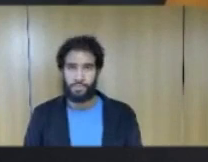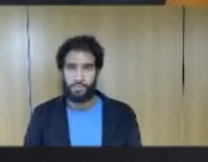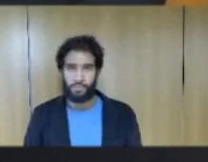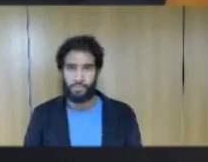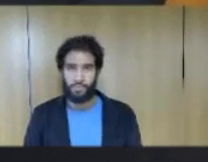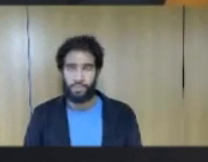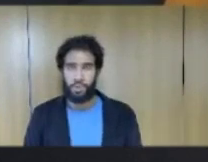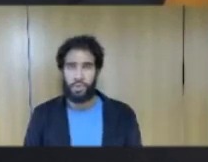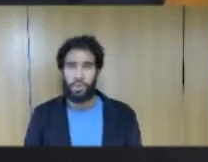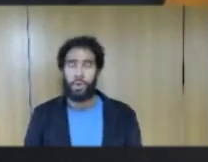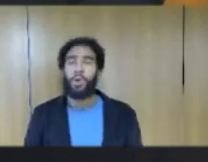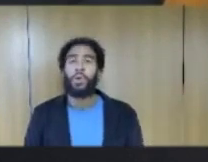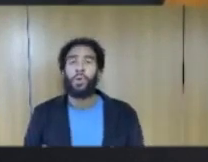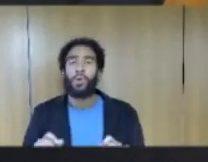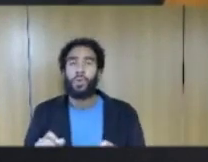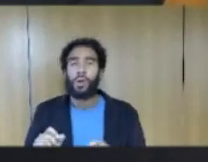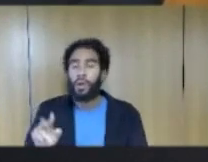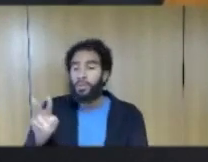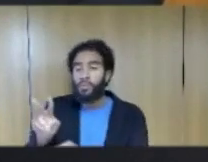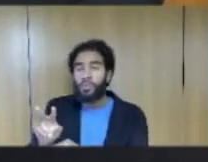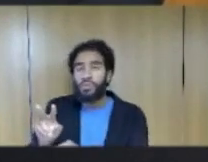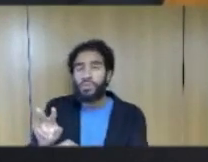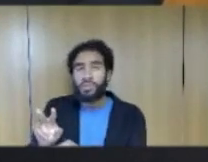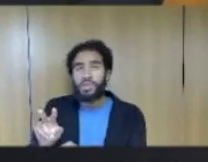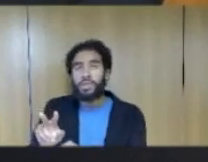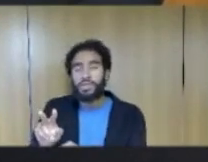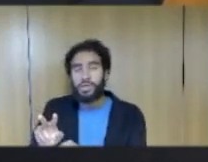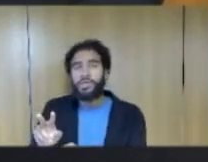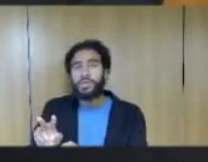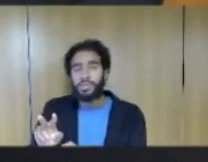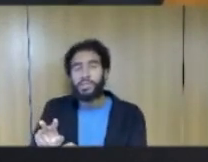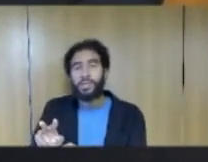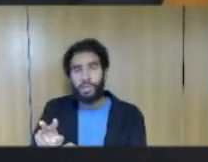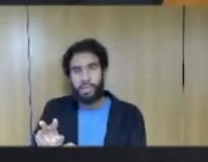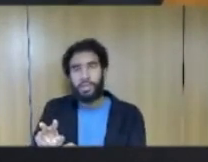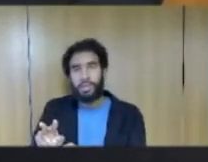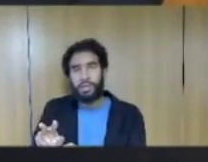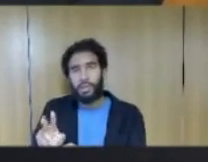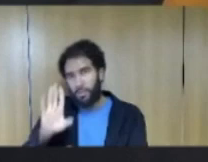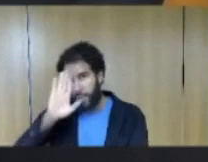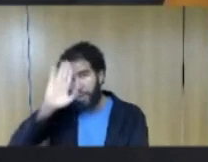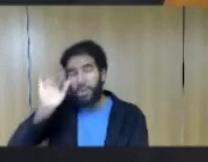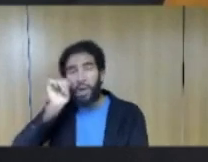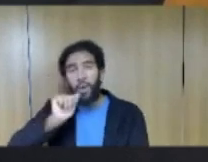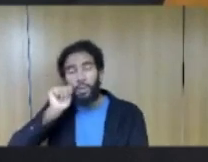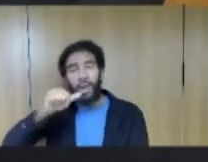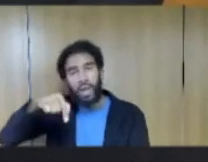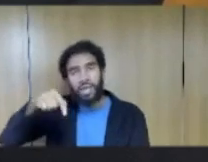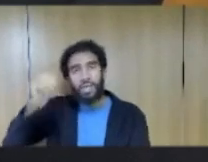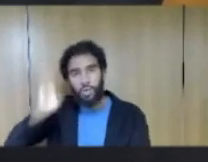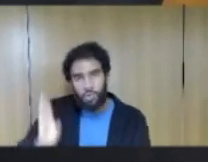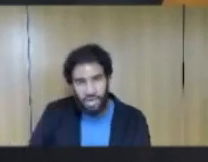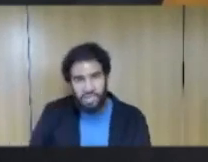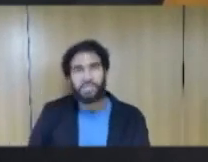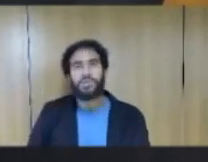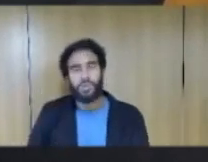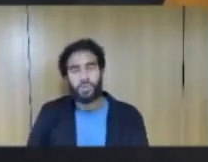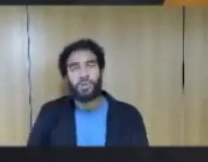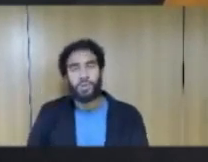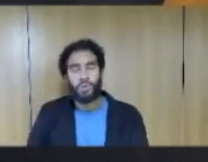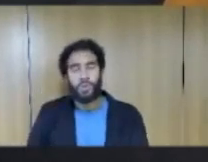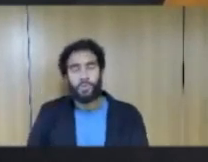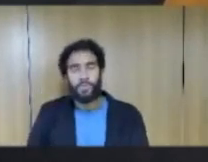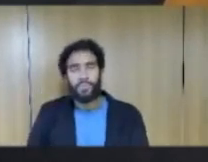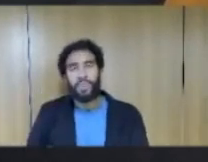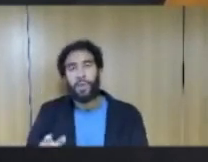proteção atividade política especialmente das mulheres no Brasil a vereadora Mariele é